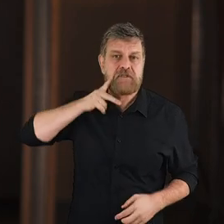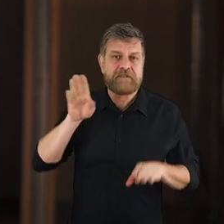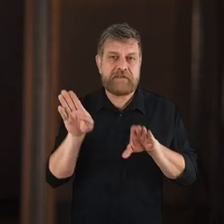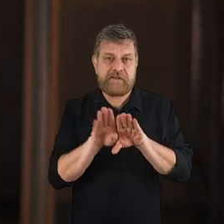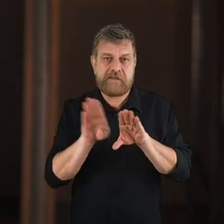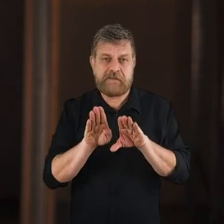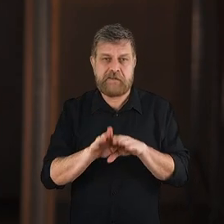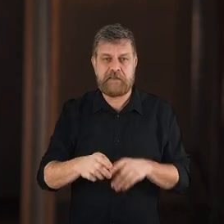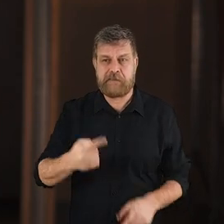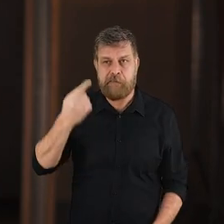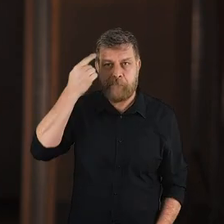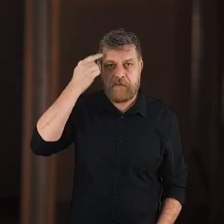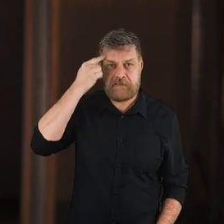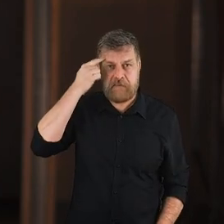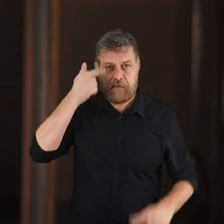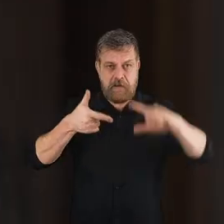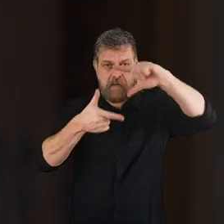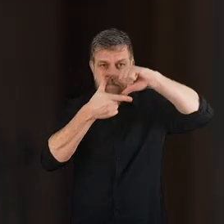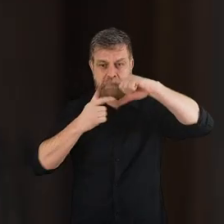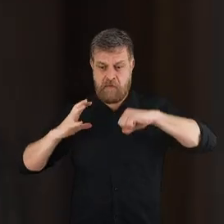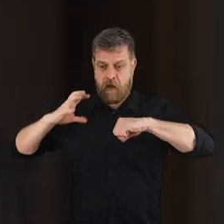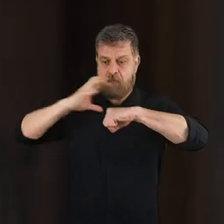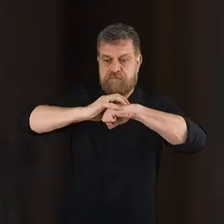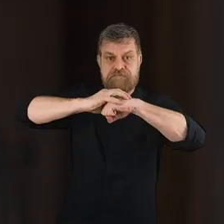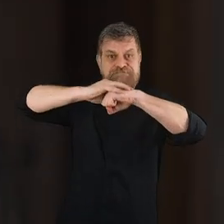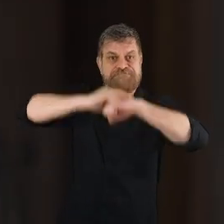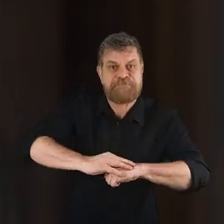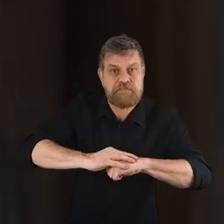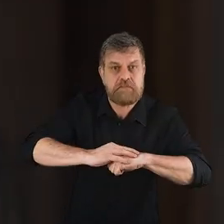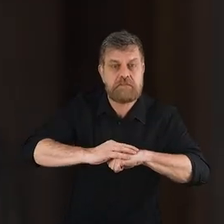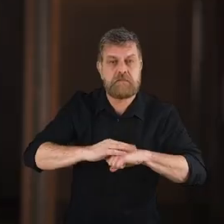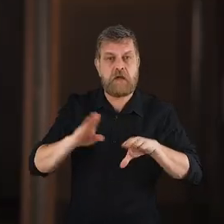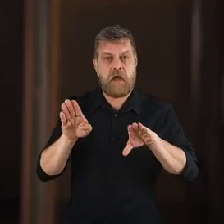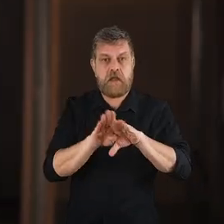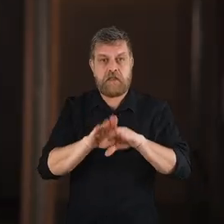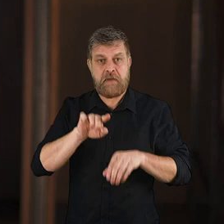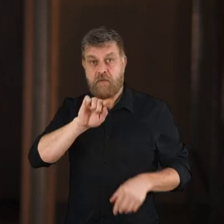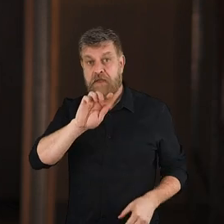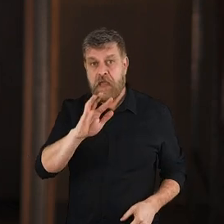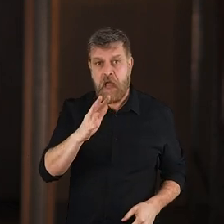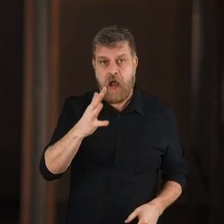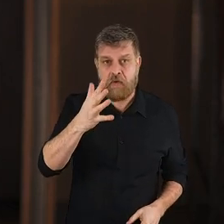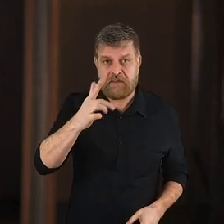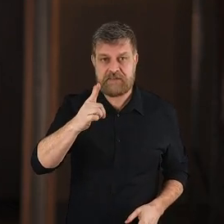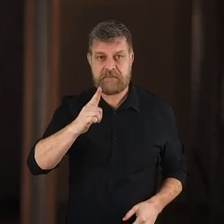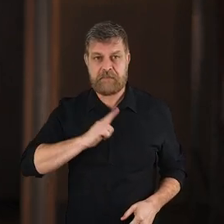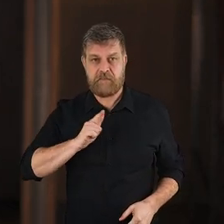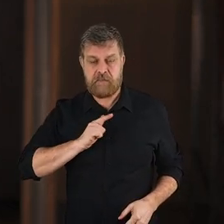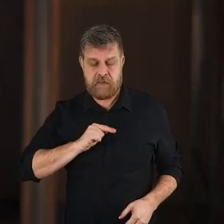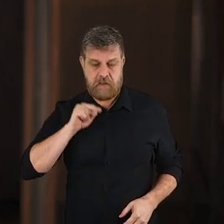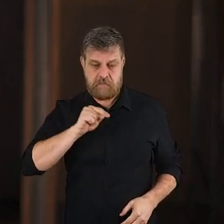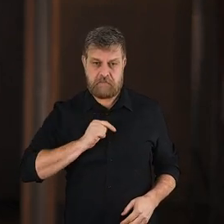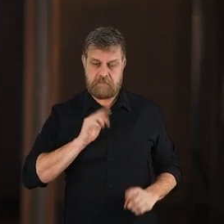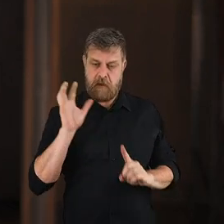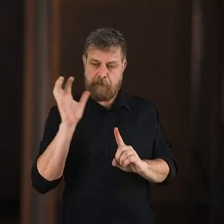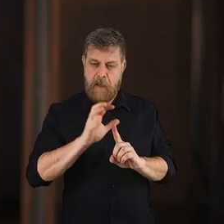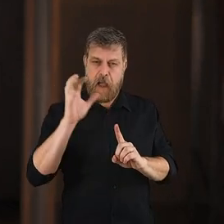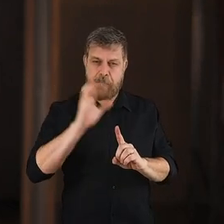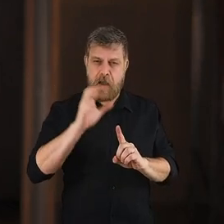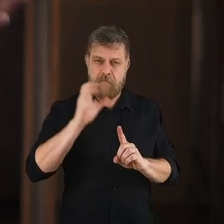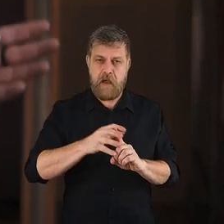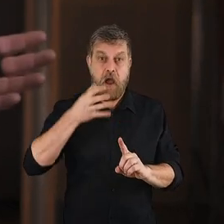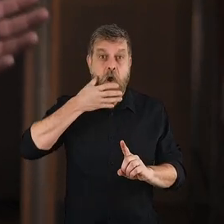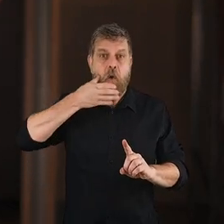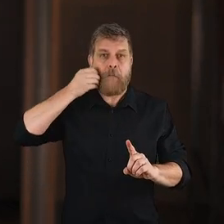velho pensamento colonial. O colonialismo, ele lega para o sul global uma herança